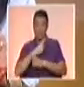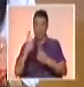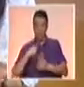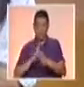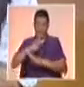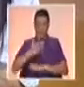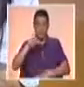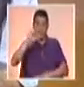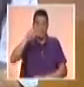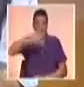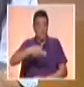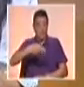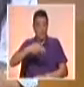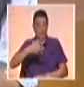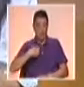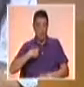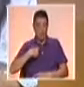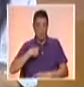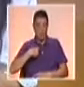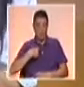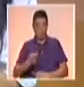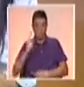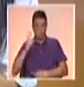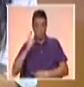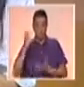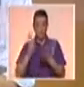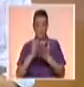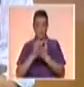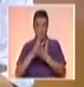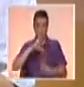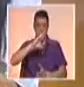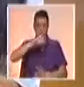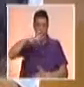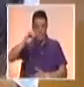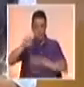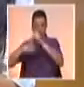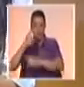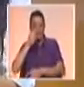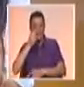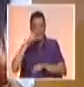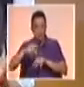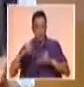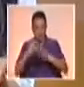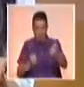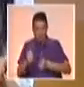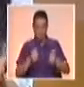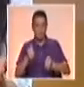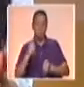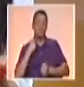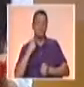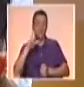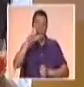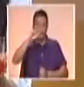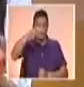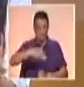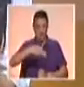gestual, não é? Não tivemos, nós depois criamos, aqui na escola onde o João e outros meninos andavam, pedimos e organizamos um curso de língua gestual para os